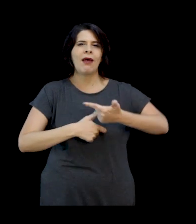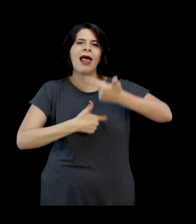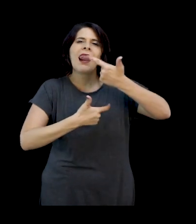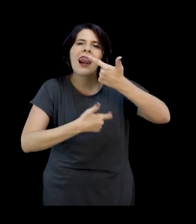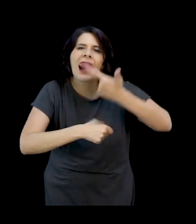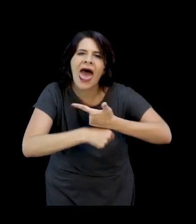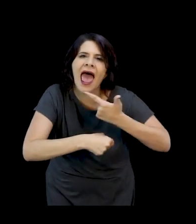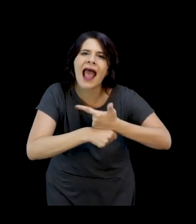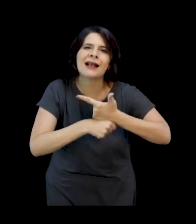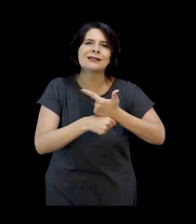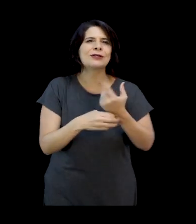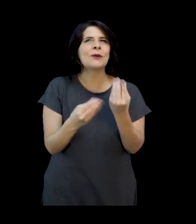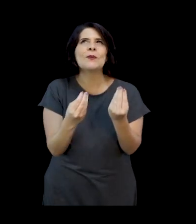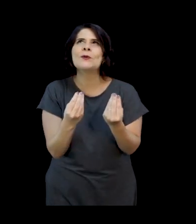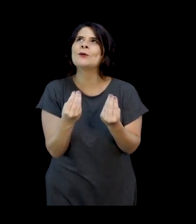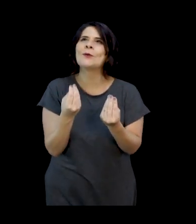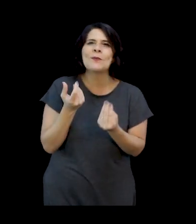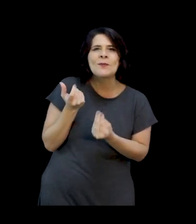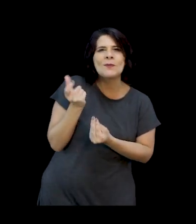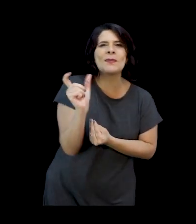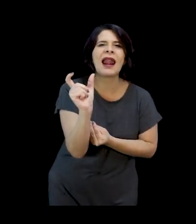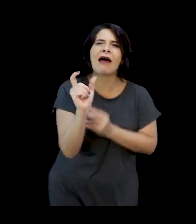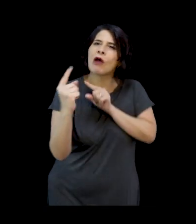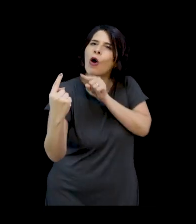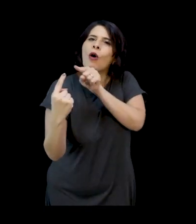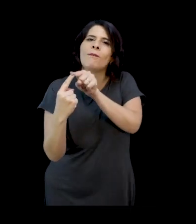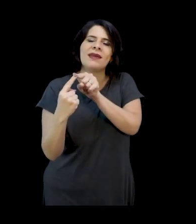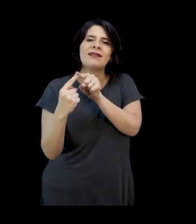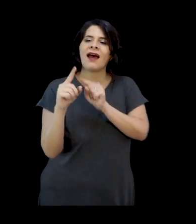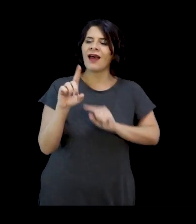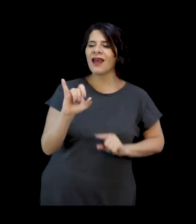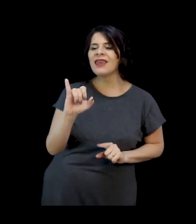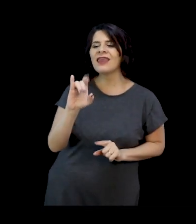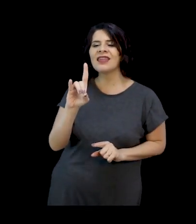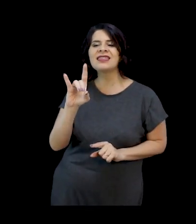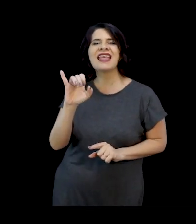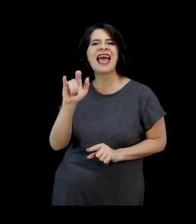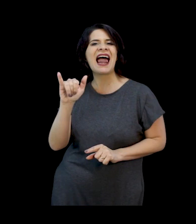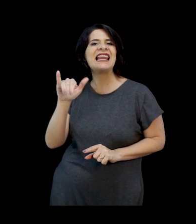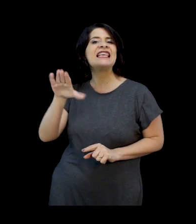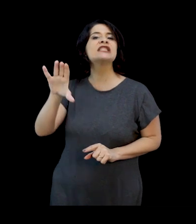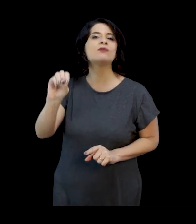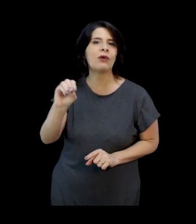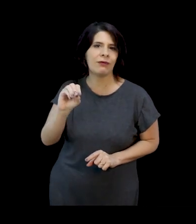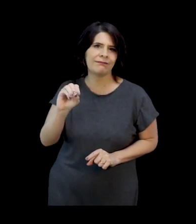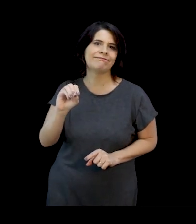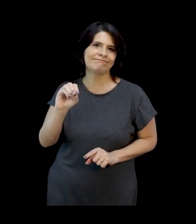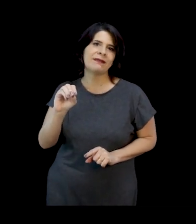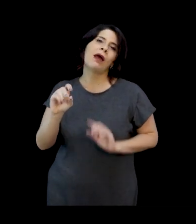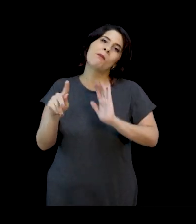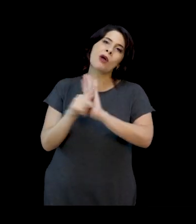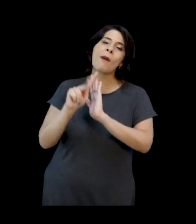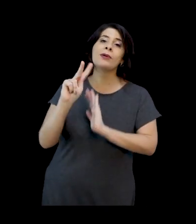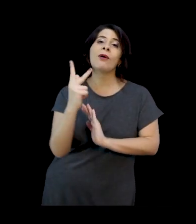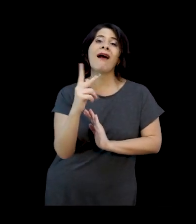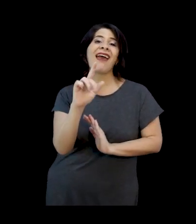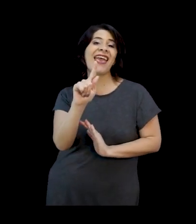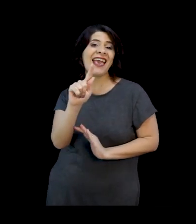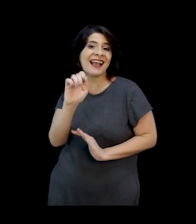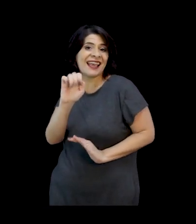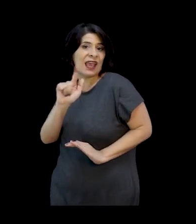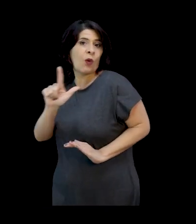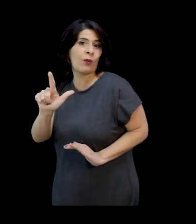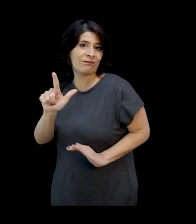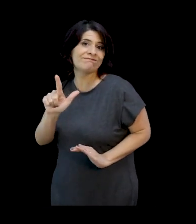certo idealismo hegeliano, né, em que categorias como espírito entram em pauta para